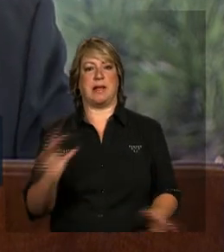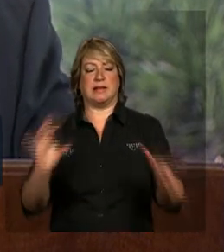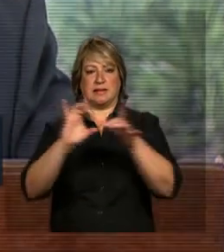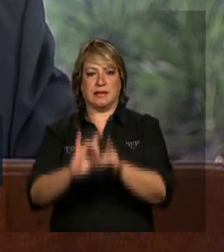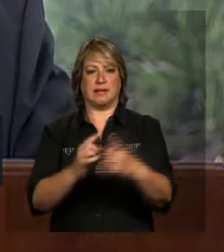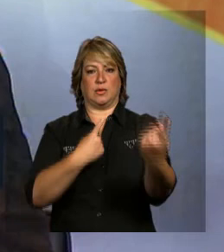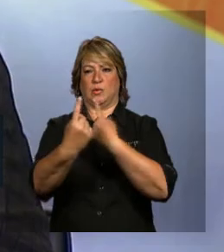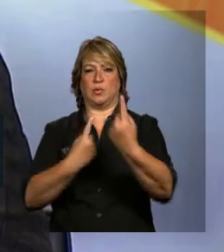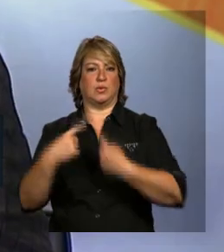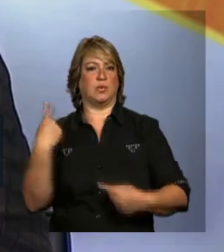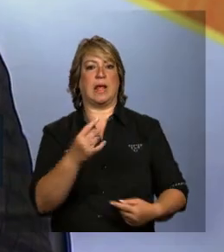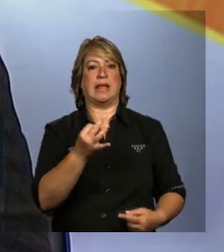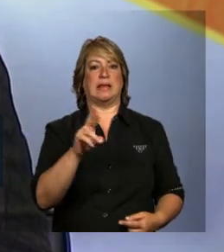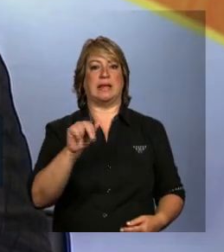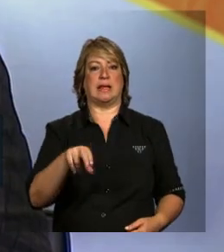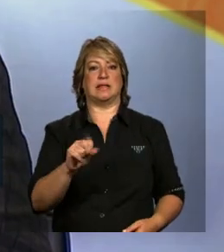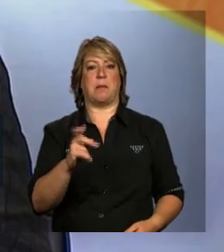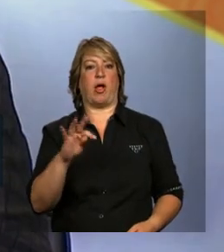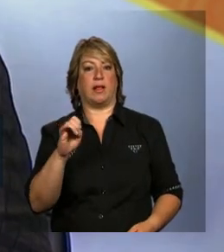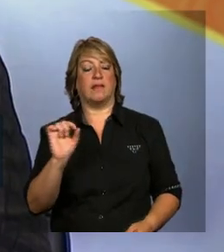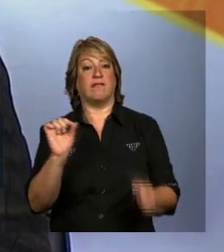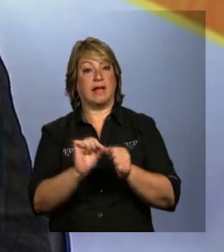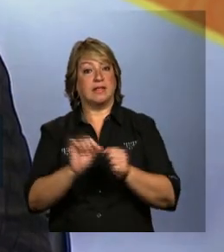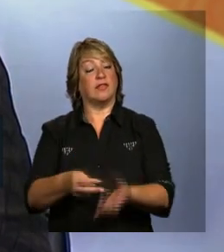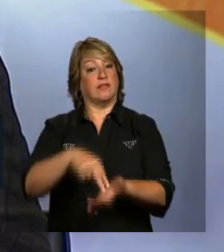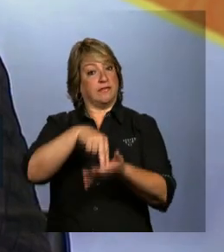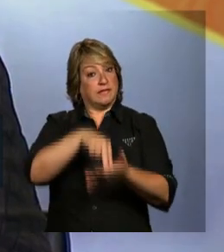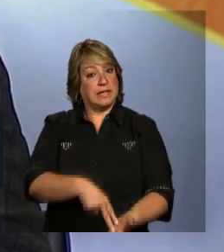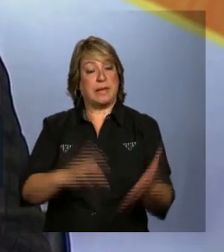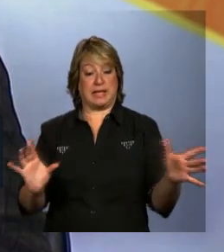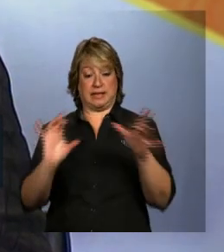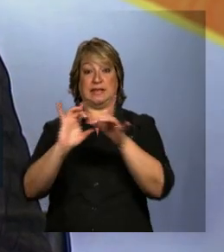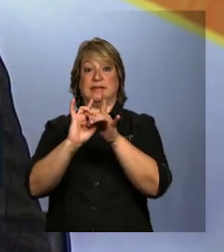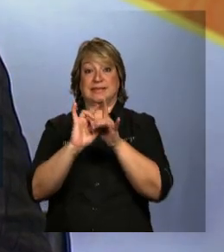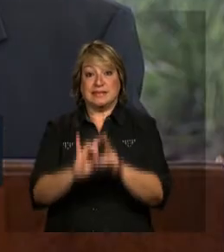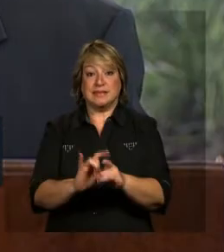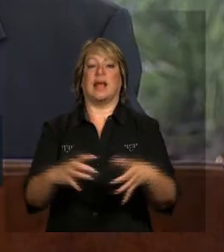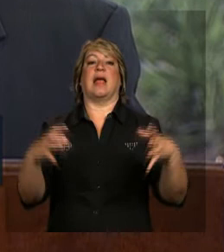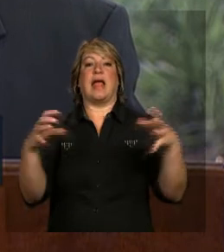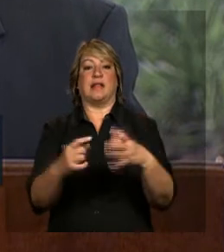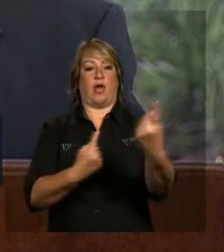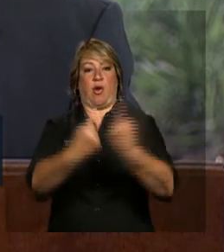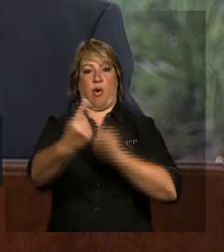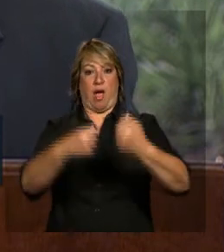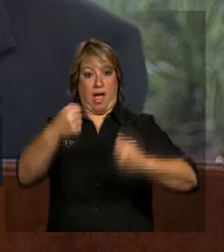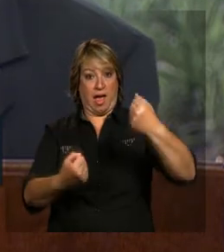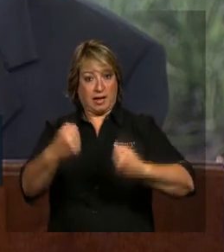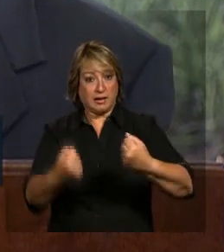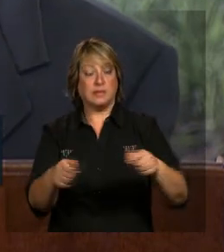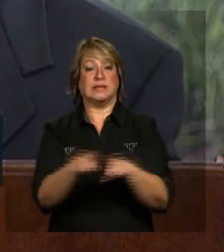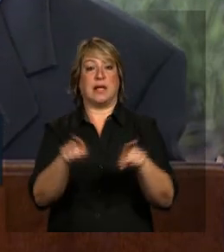fazendo com que se Estabeleça uma integração entre os modos rodoviário